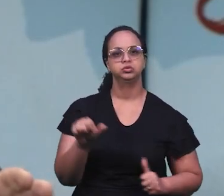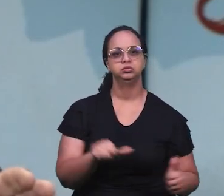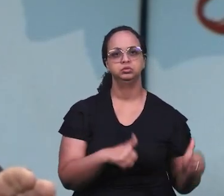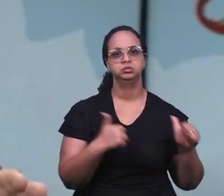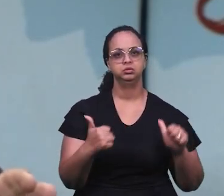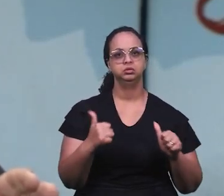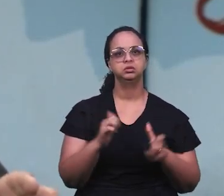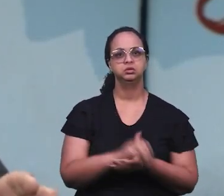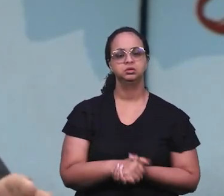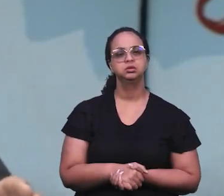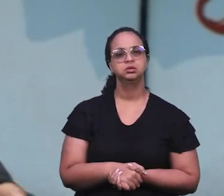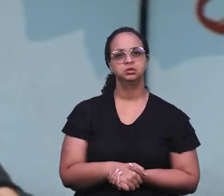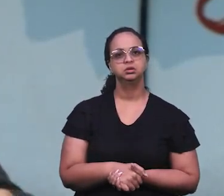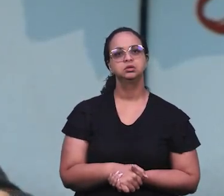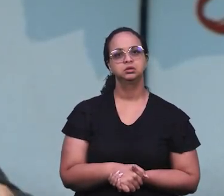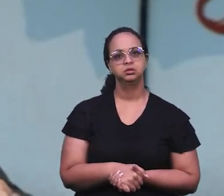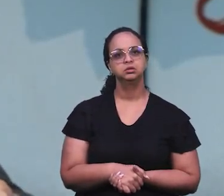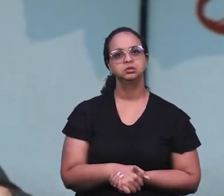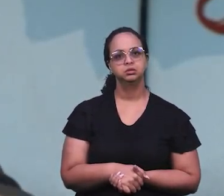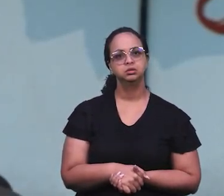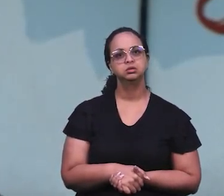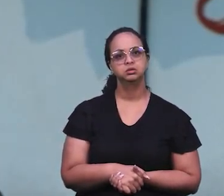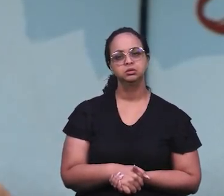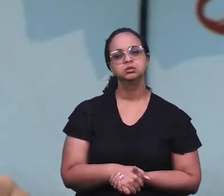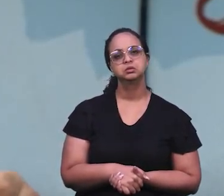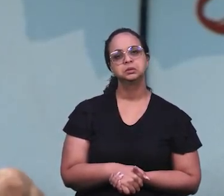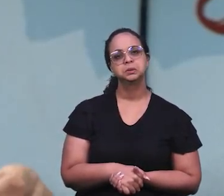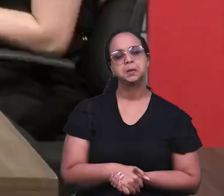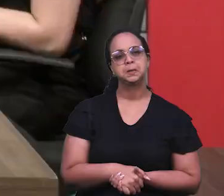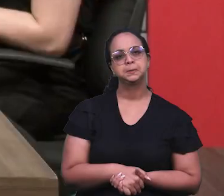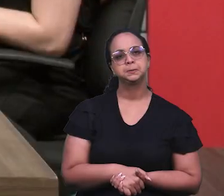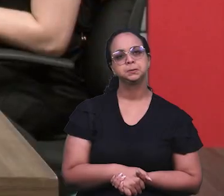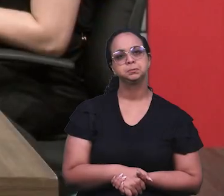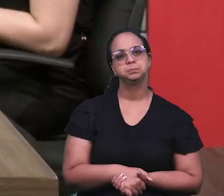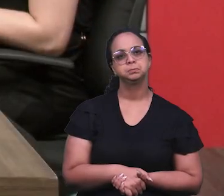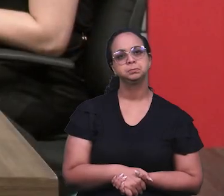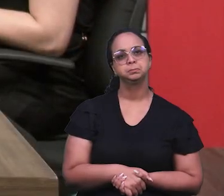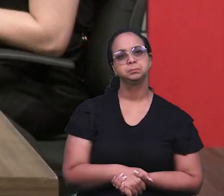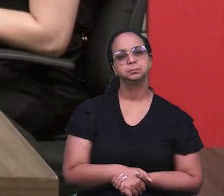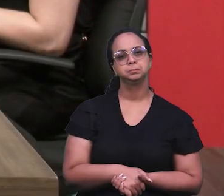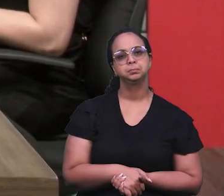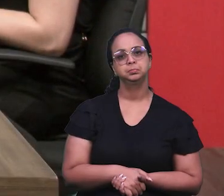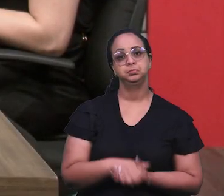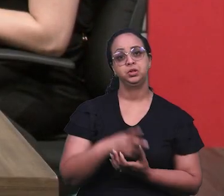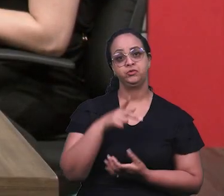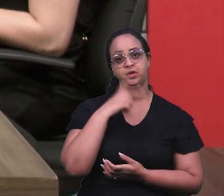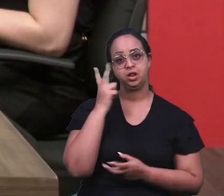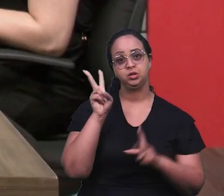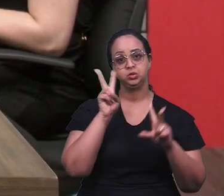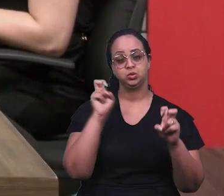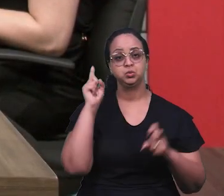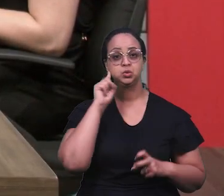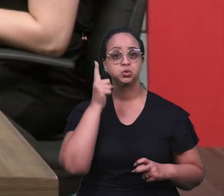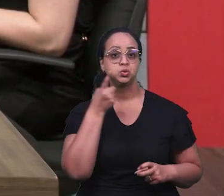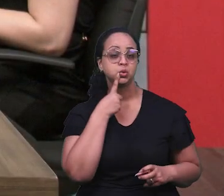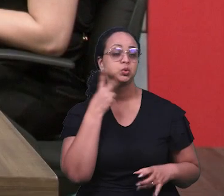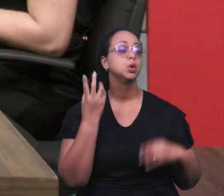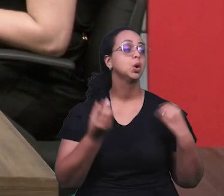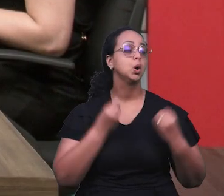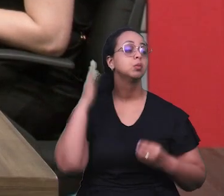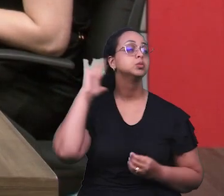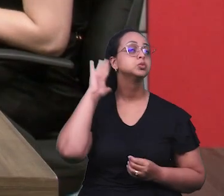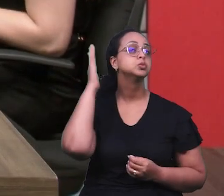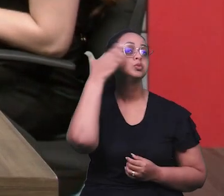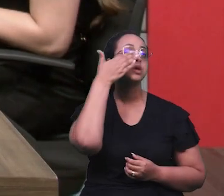com os demais. Juntamente com os demais irmãos ali no tanque. E nós estamos falando muito sobre o surdo e o surdo cego, porque o